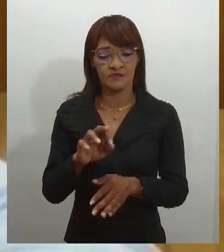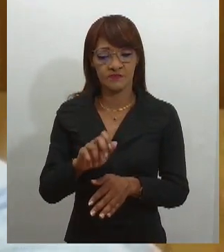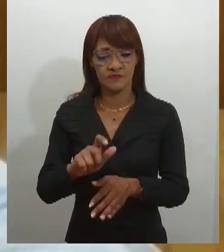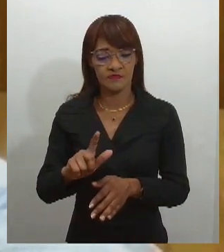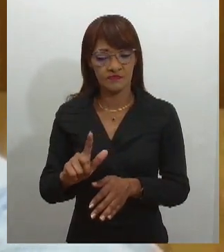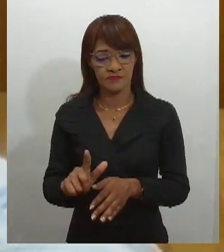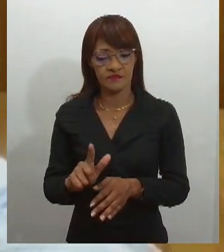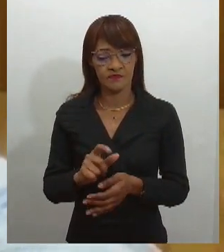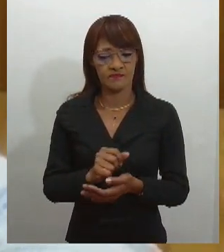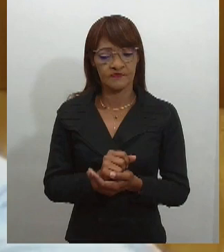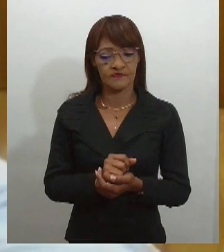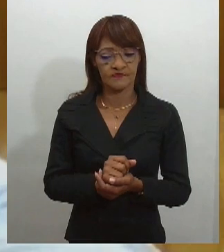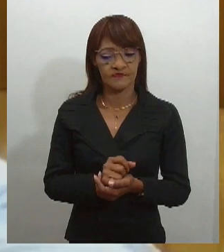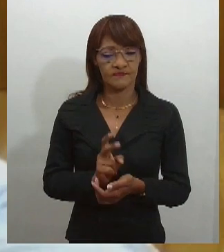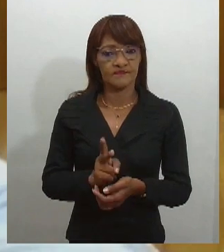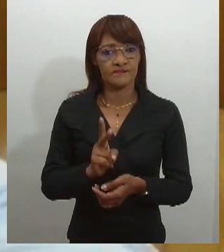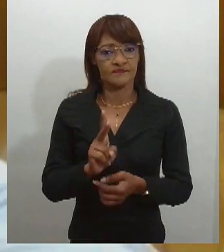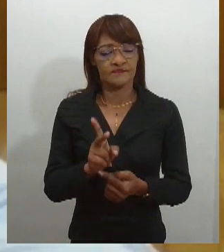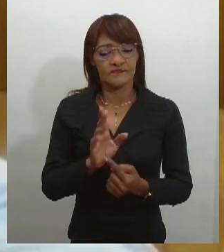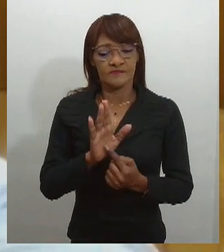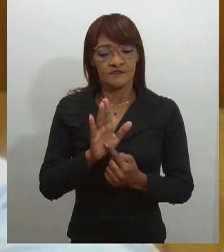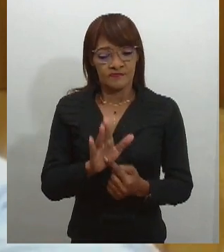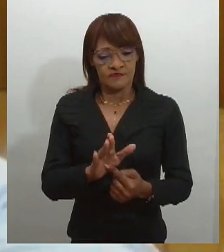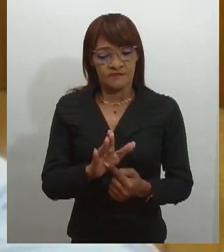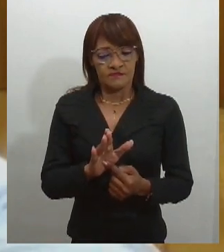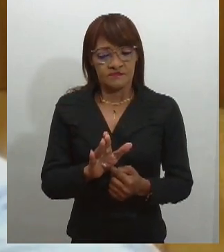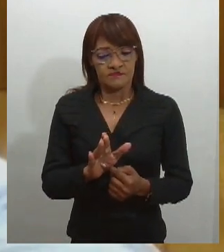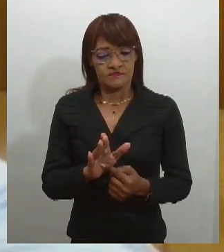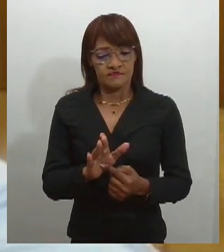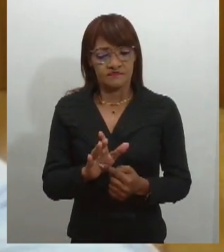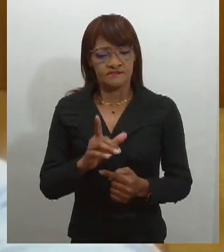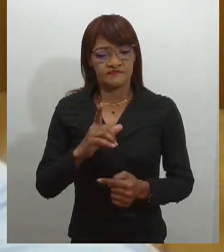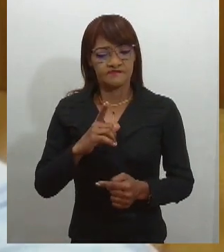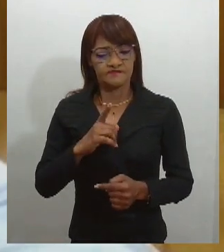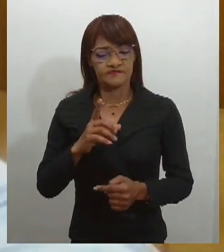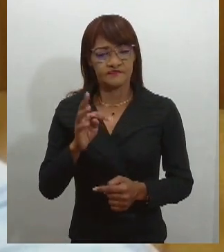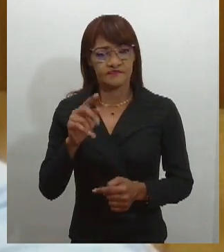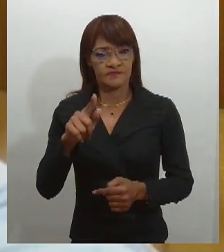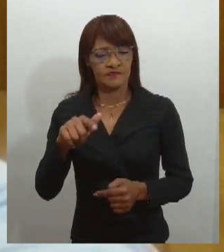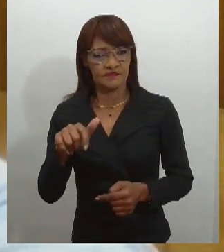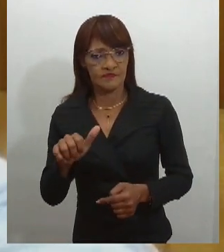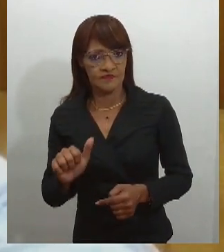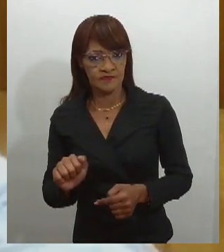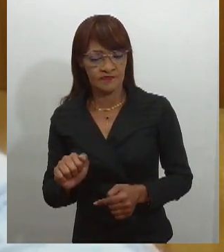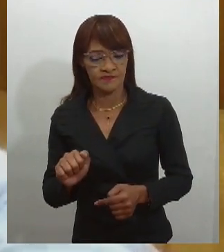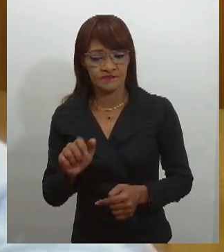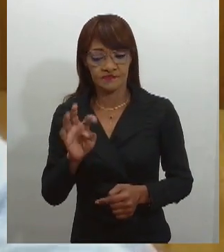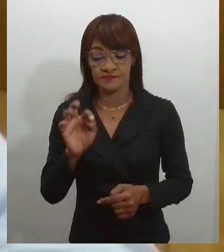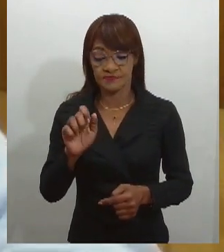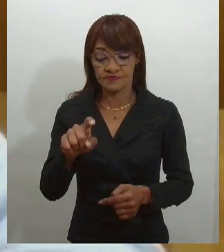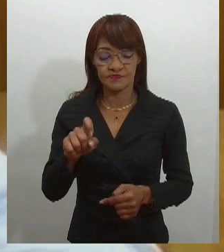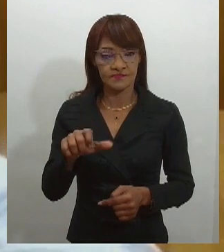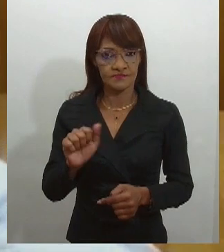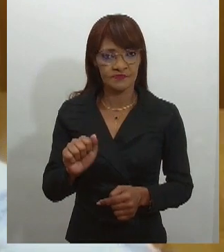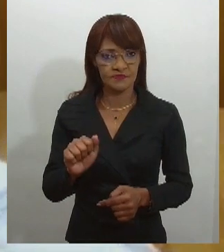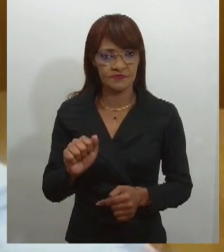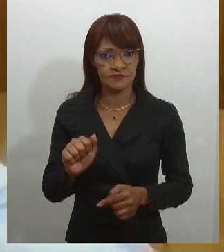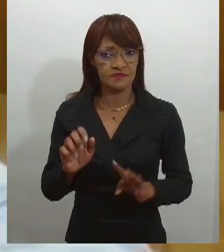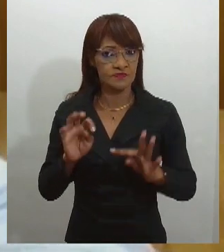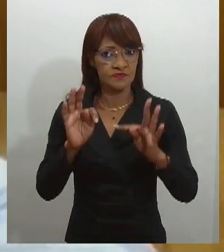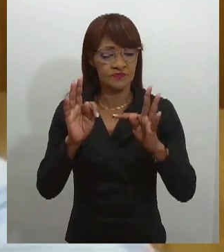média de mercado, que os bancos, eles sigam essa taxa média de mercado. Mas, na